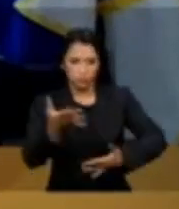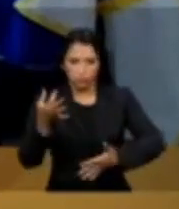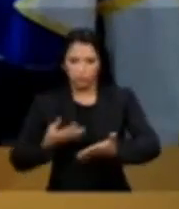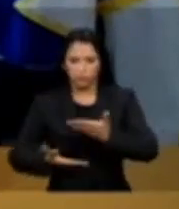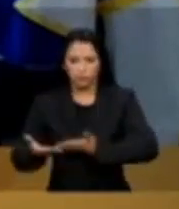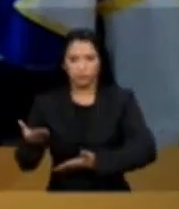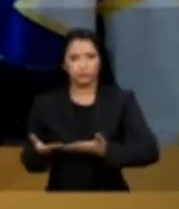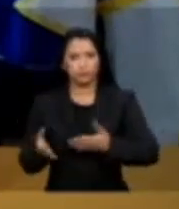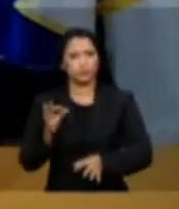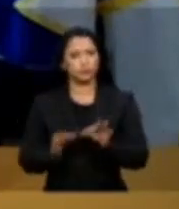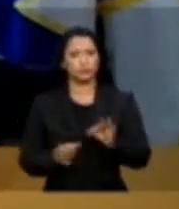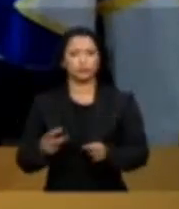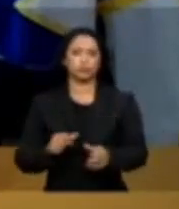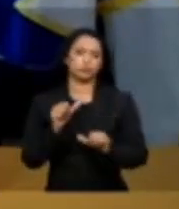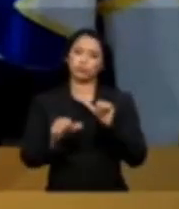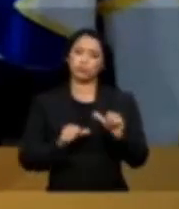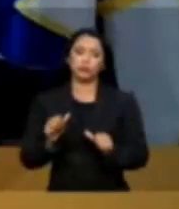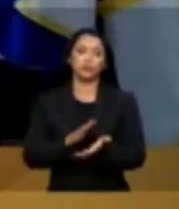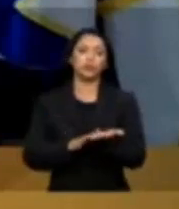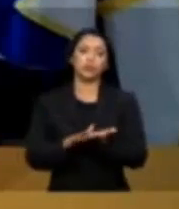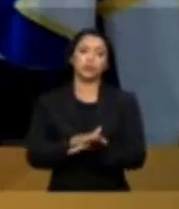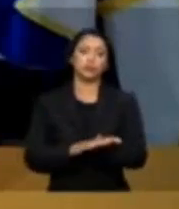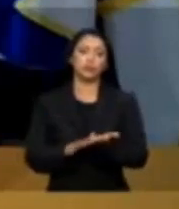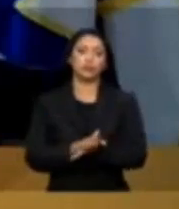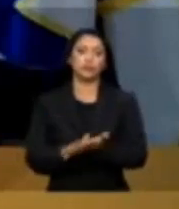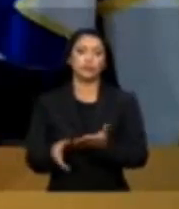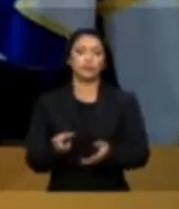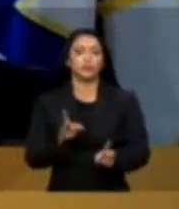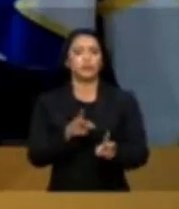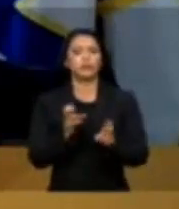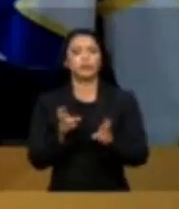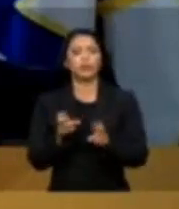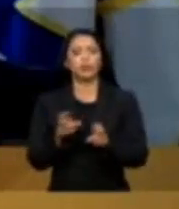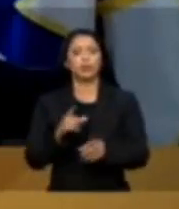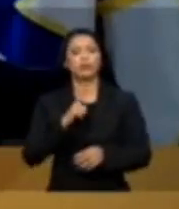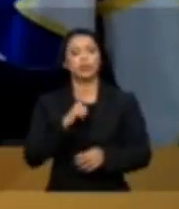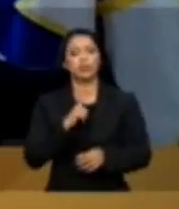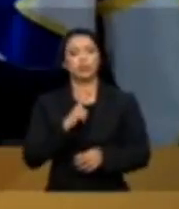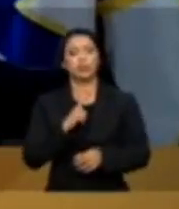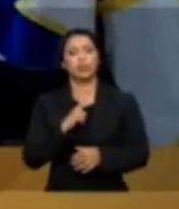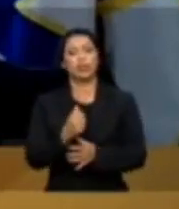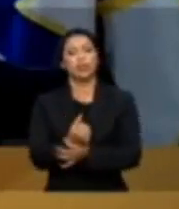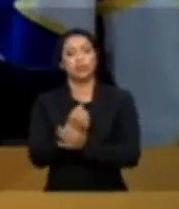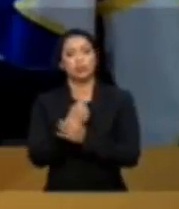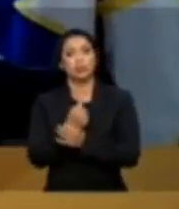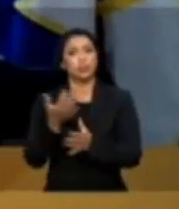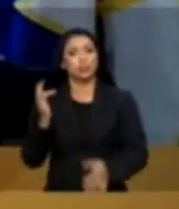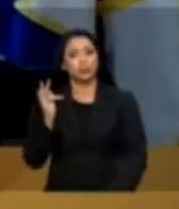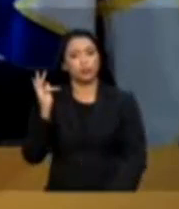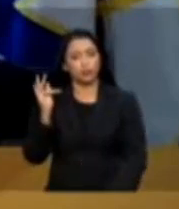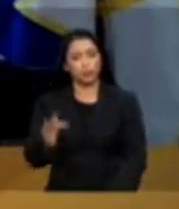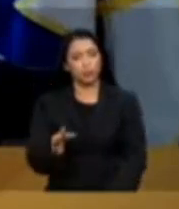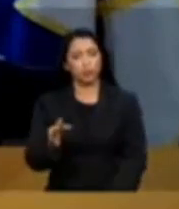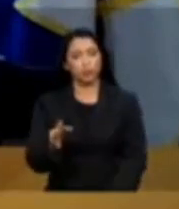ser alteradas, numa imprevisibilidade que as deixe instáveis e inseguras quanto ao seu futuro, quanto